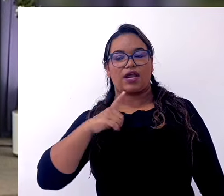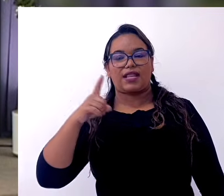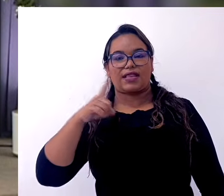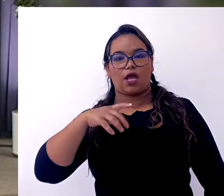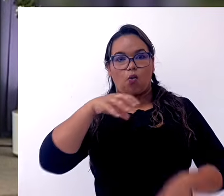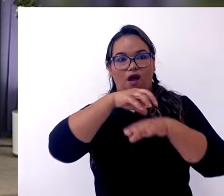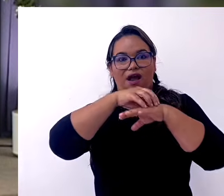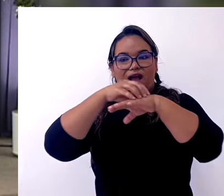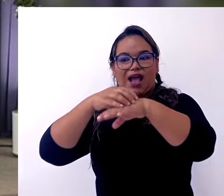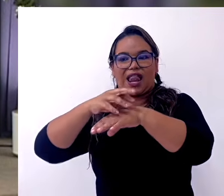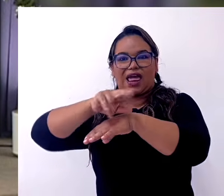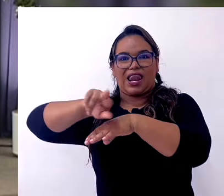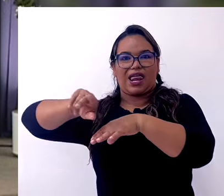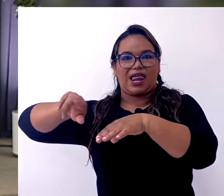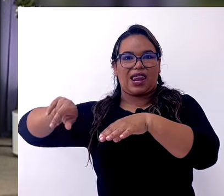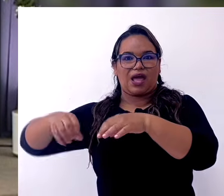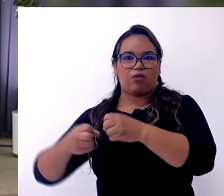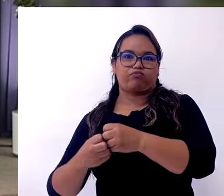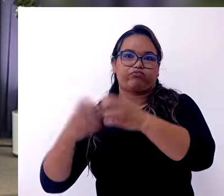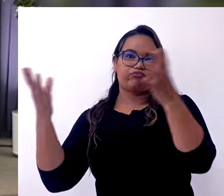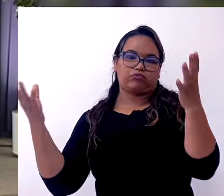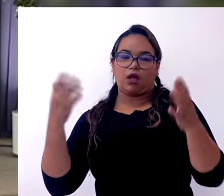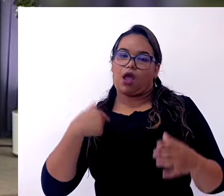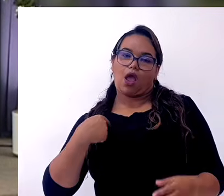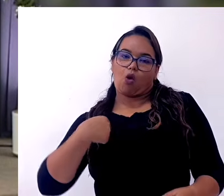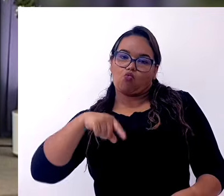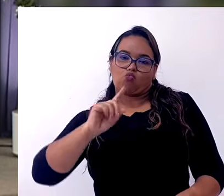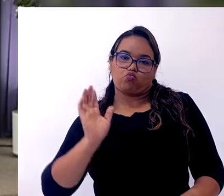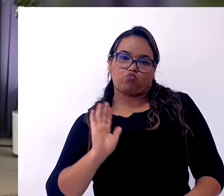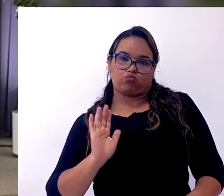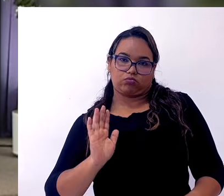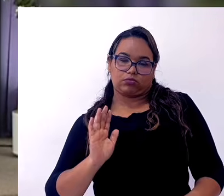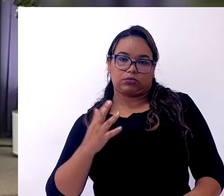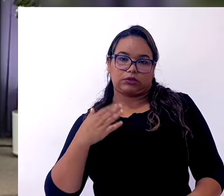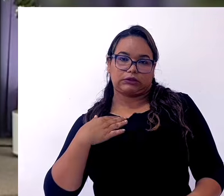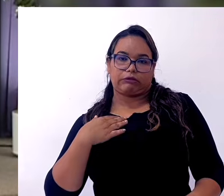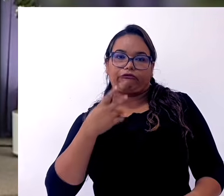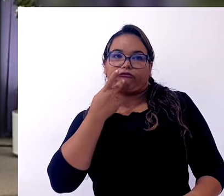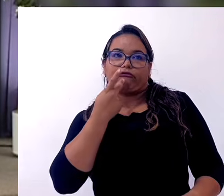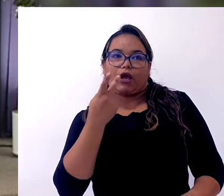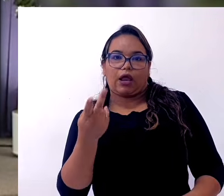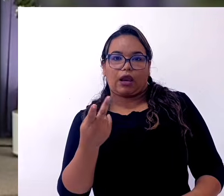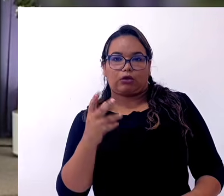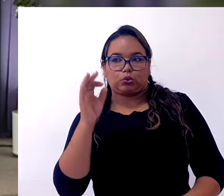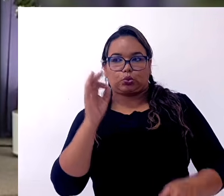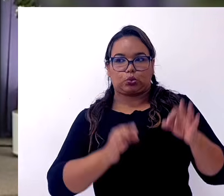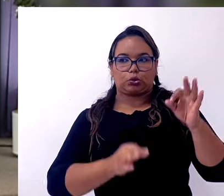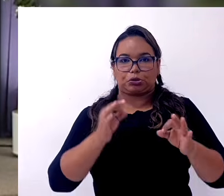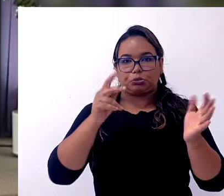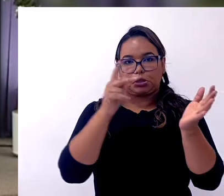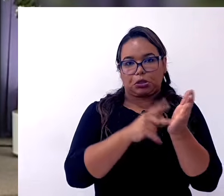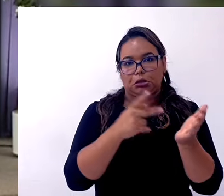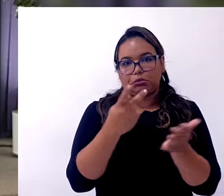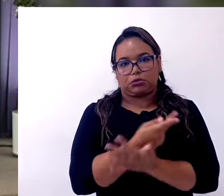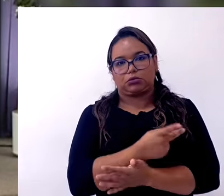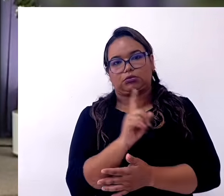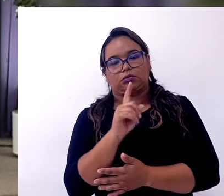aquela legislação antiterrorista deu poderes ao presidente dos Estados Unidos para suspender a Constituição.